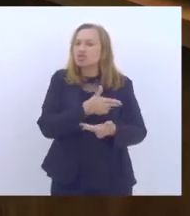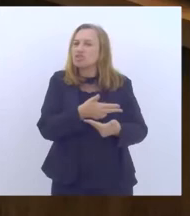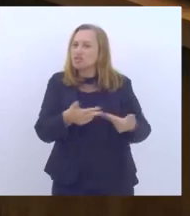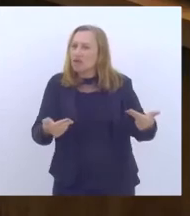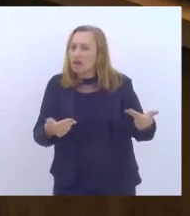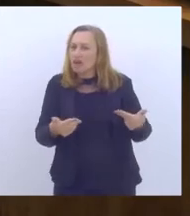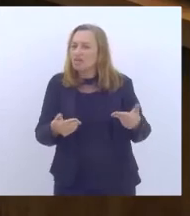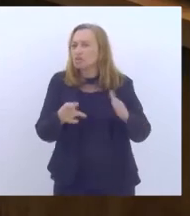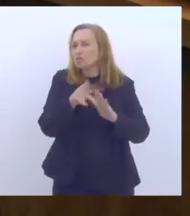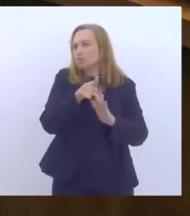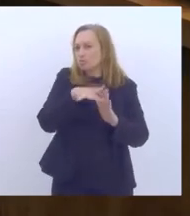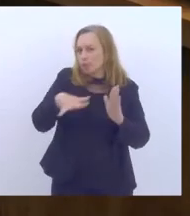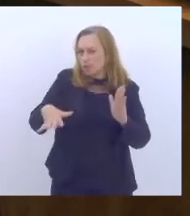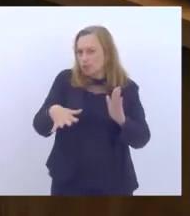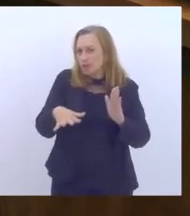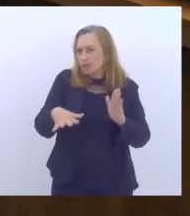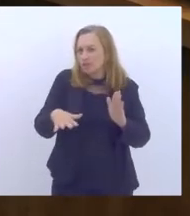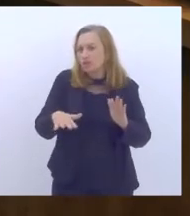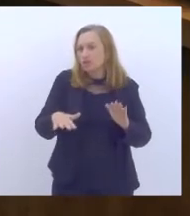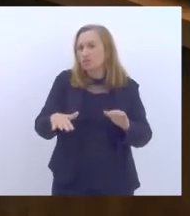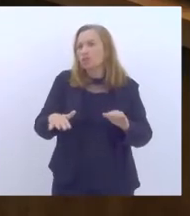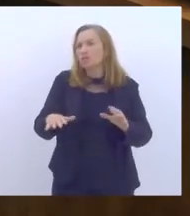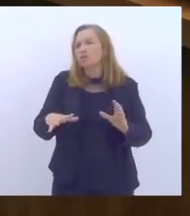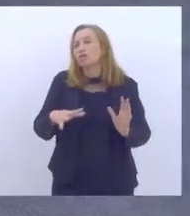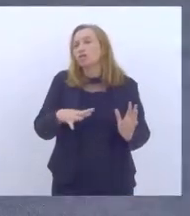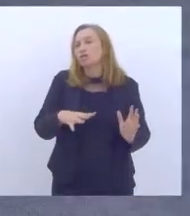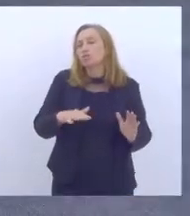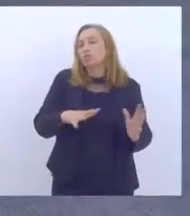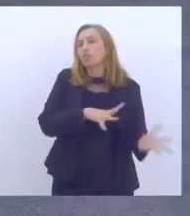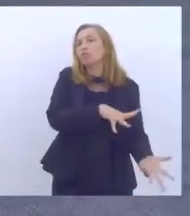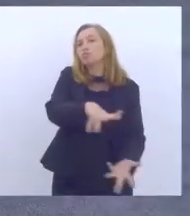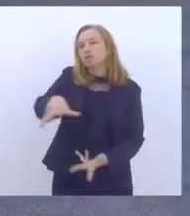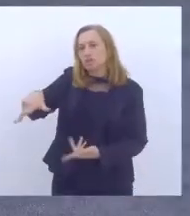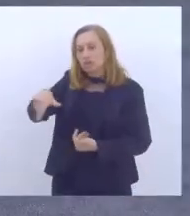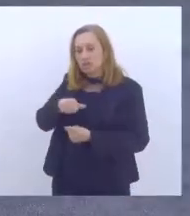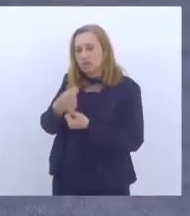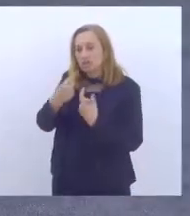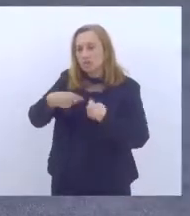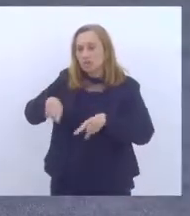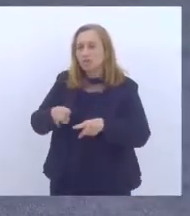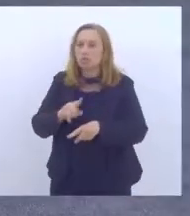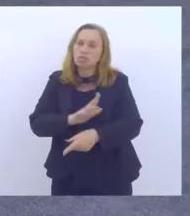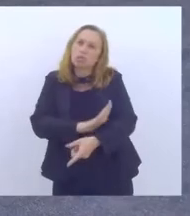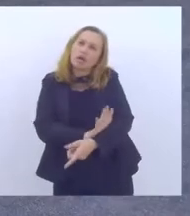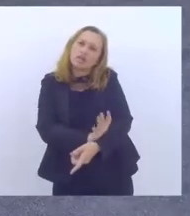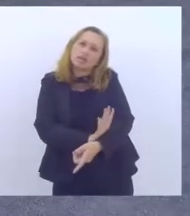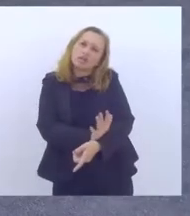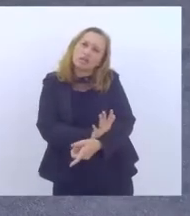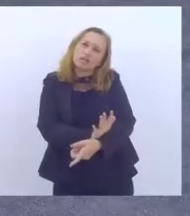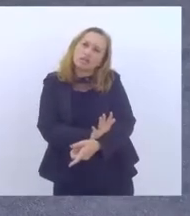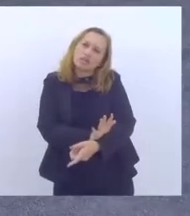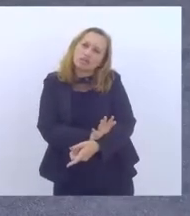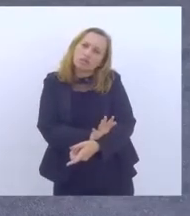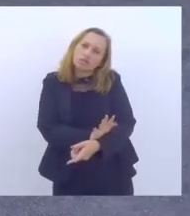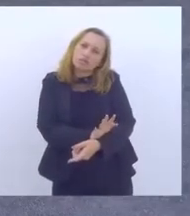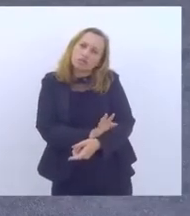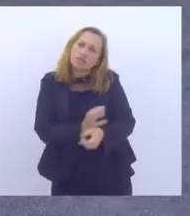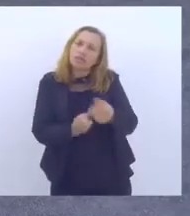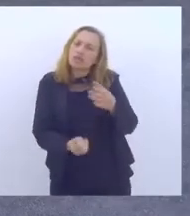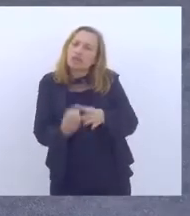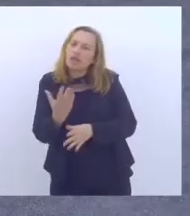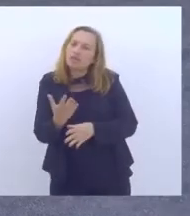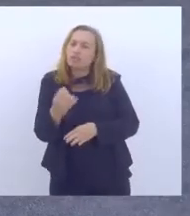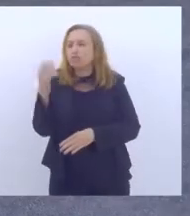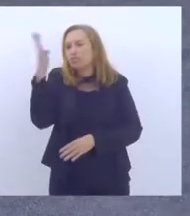diversos protocolos internacionais e nacionais de combate ao racismo instituídos no